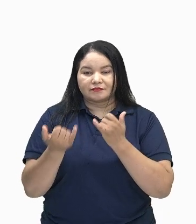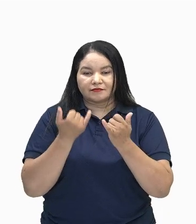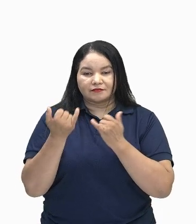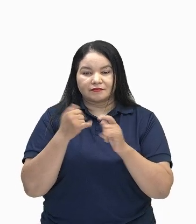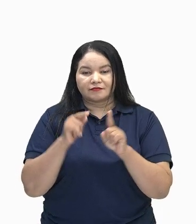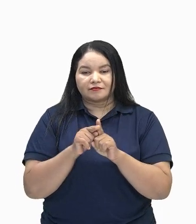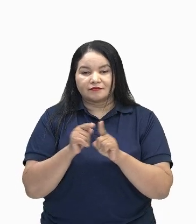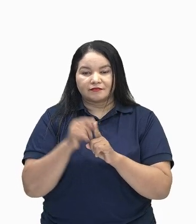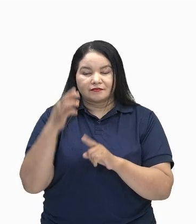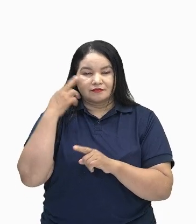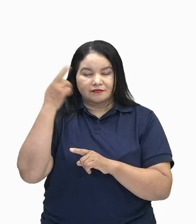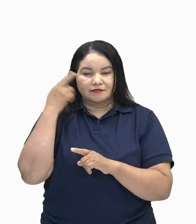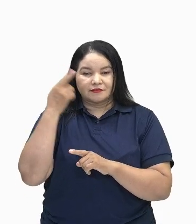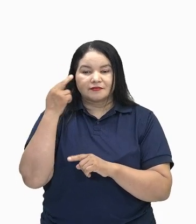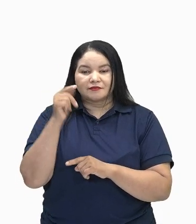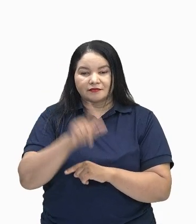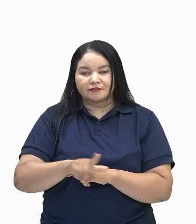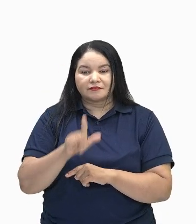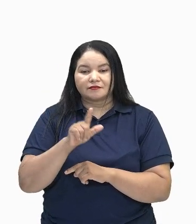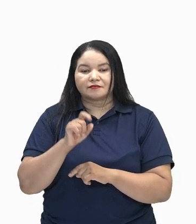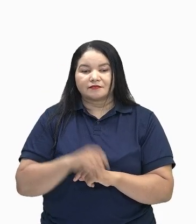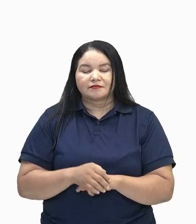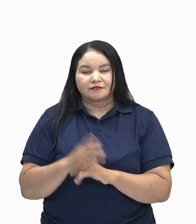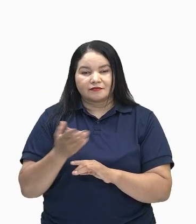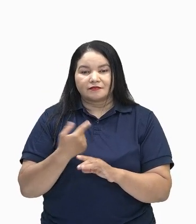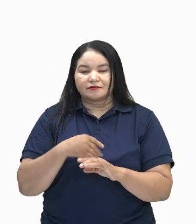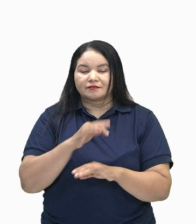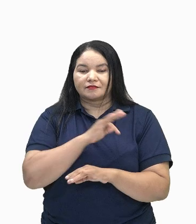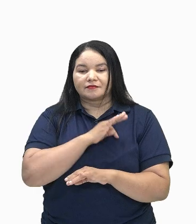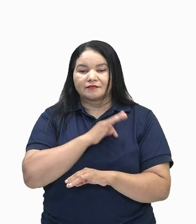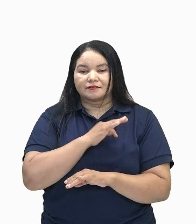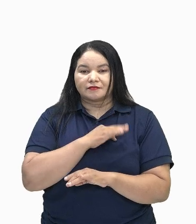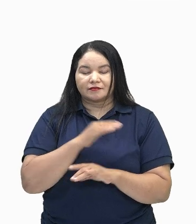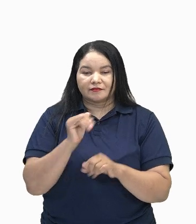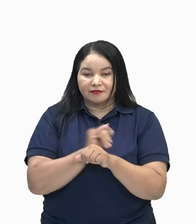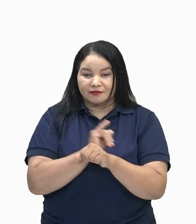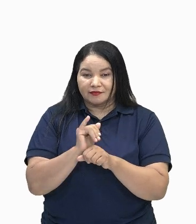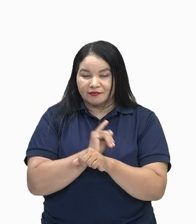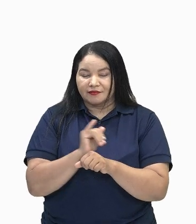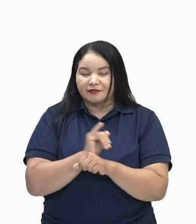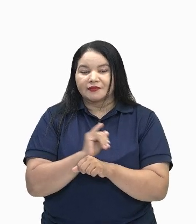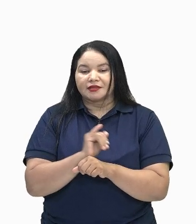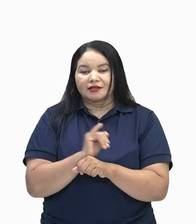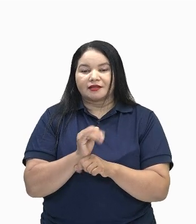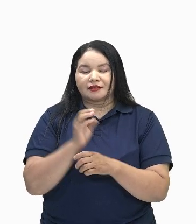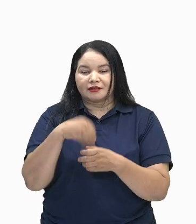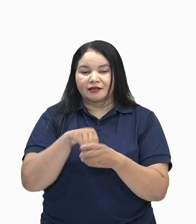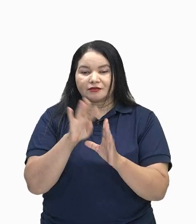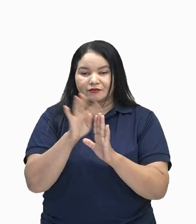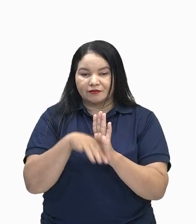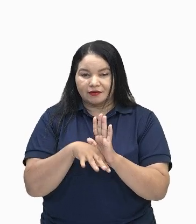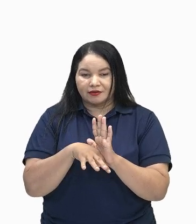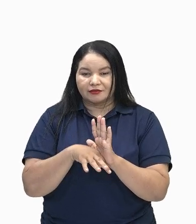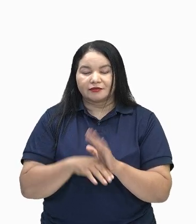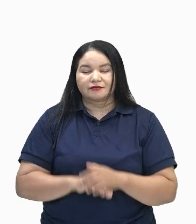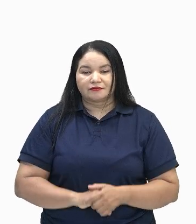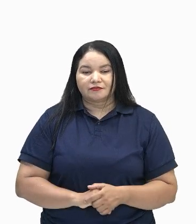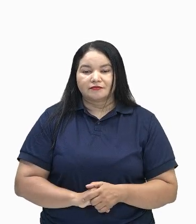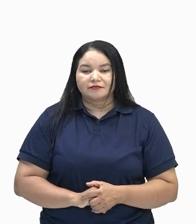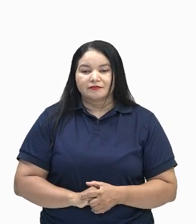raciocínio lógico. Então, essa é a técnica predominante no texto. Essa é a